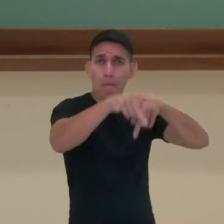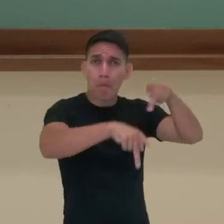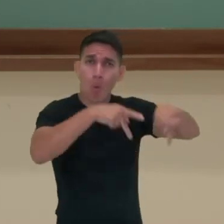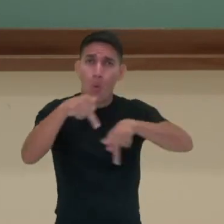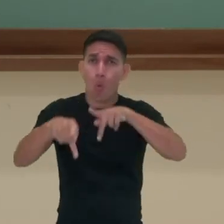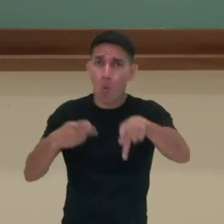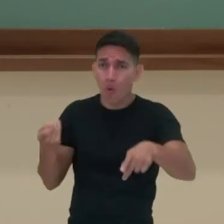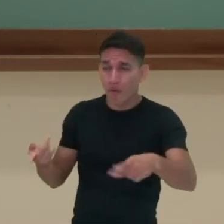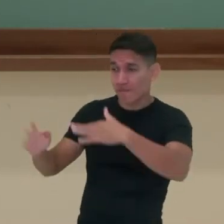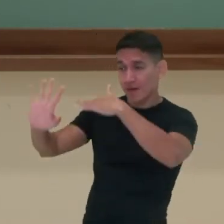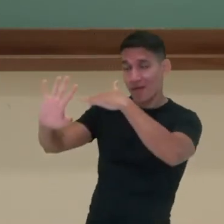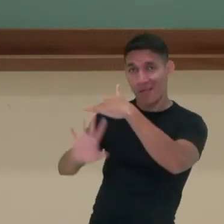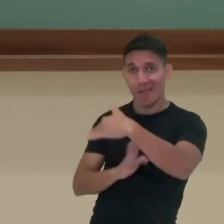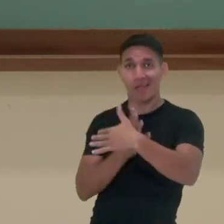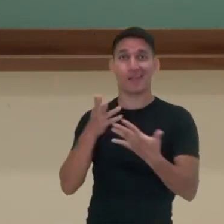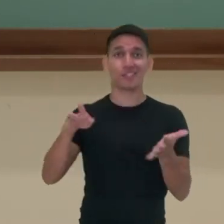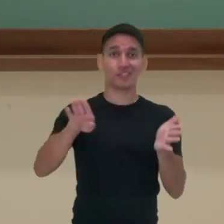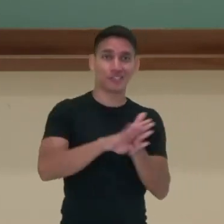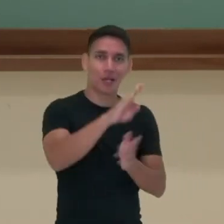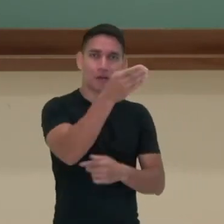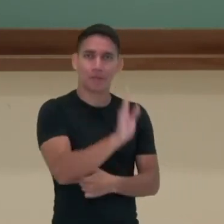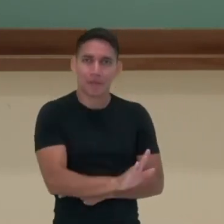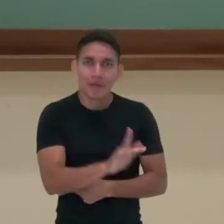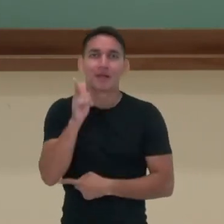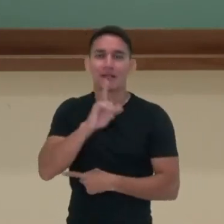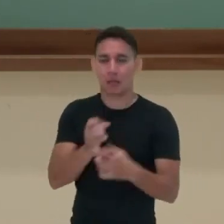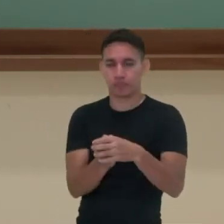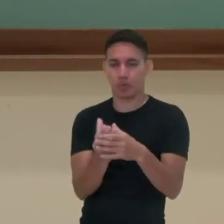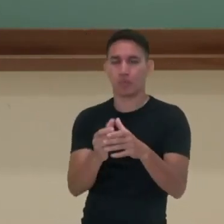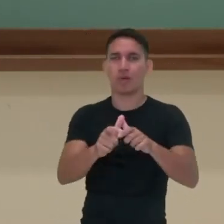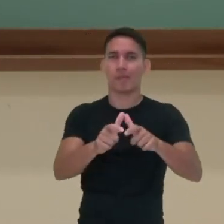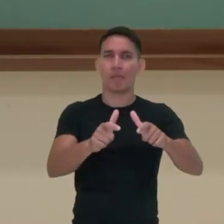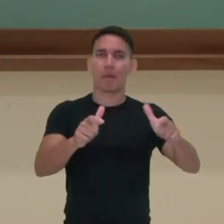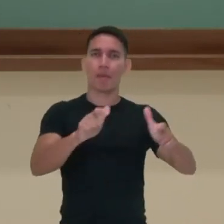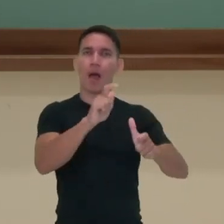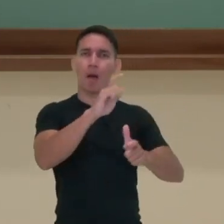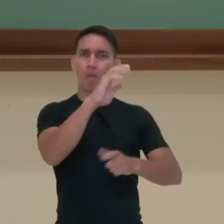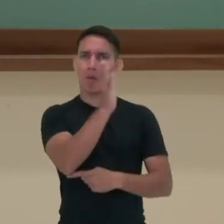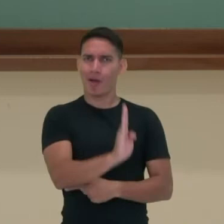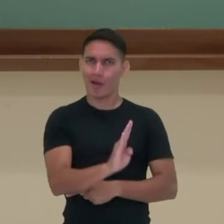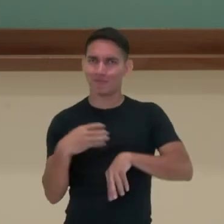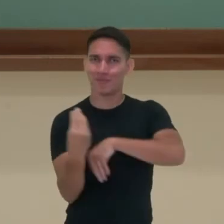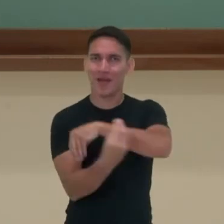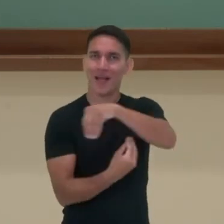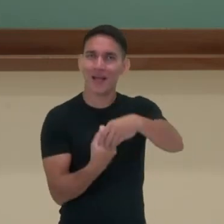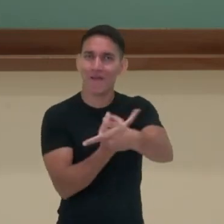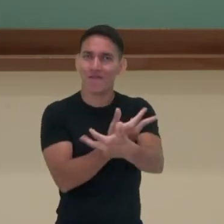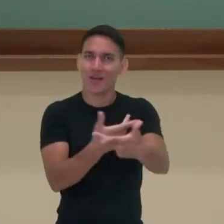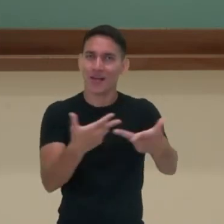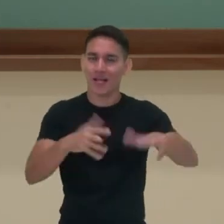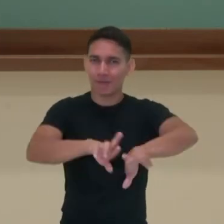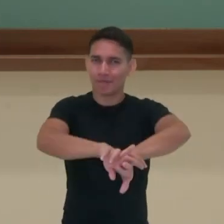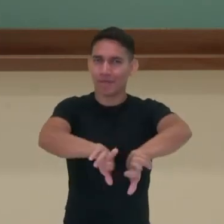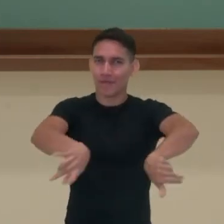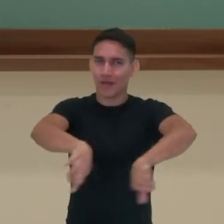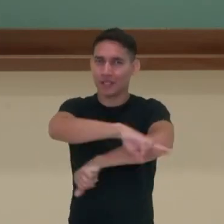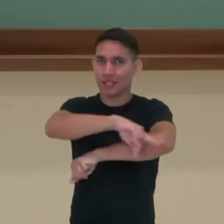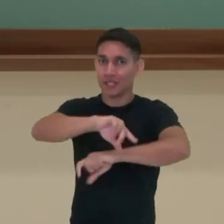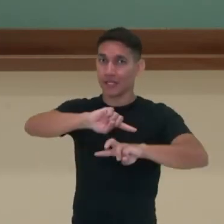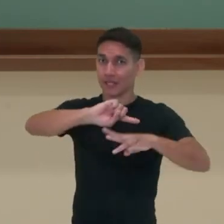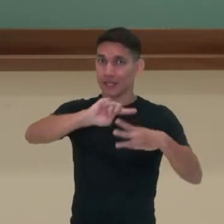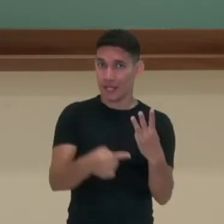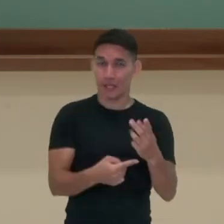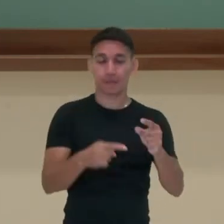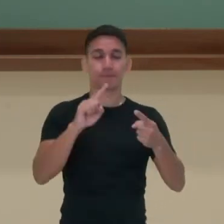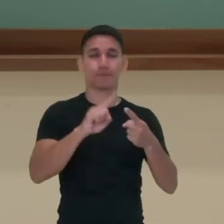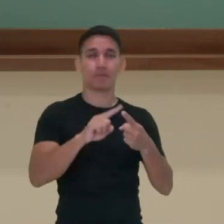país, formando então com o tempo a população brasileira, né? Uma miscigenação aí de principais três etnias, que são a